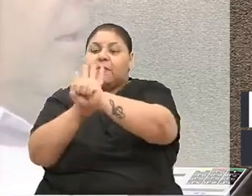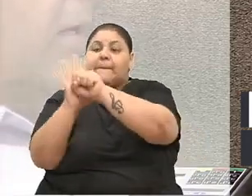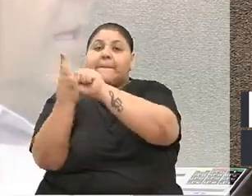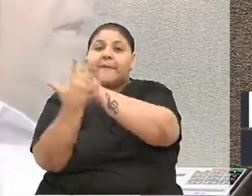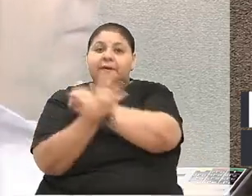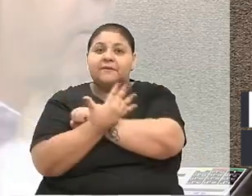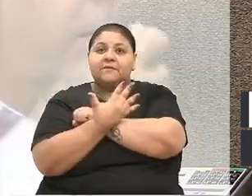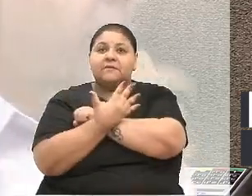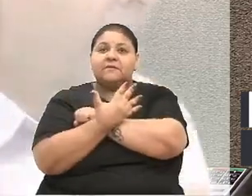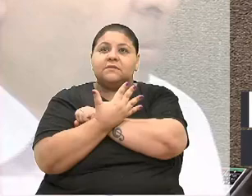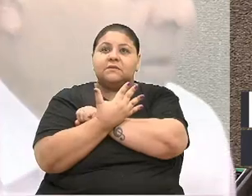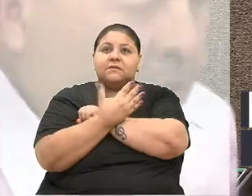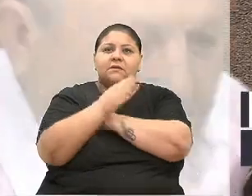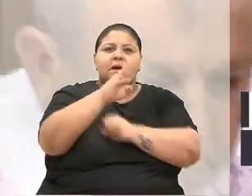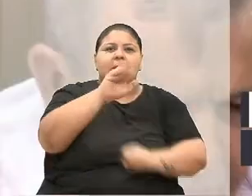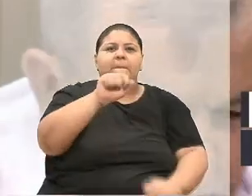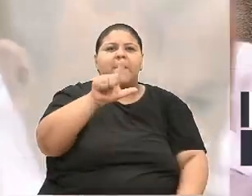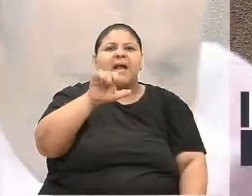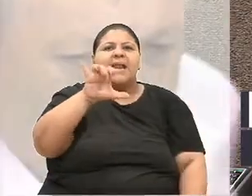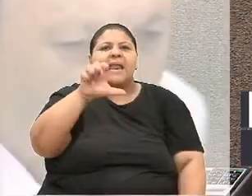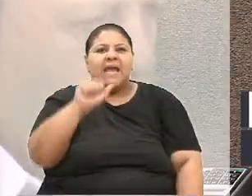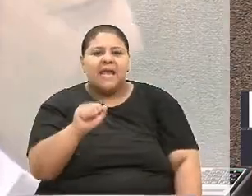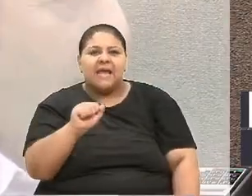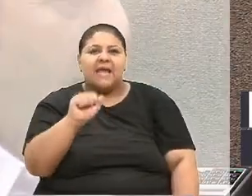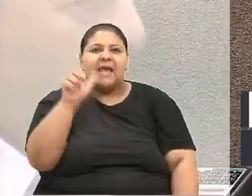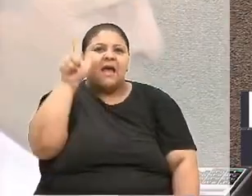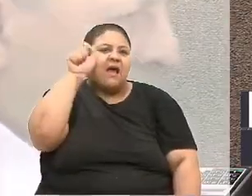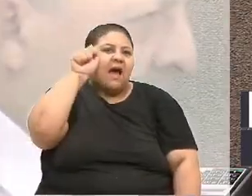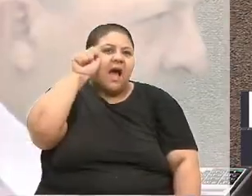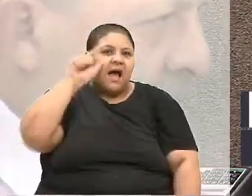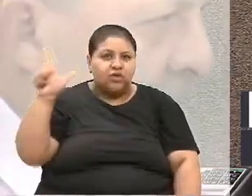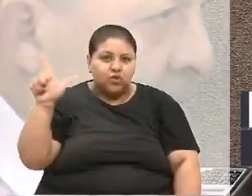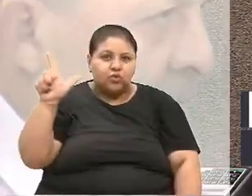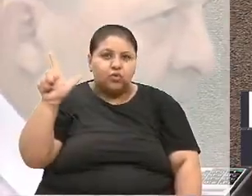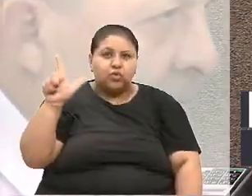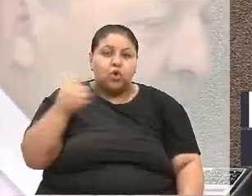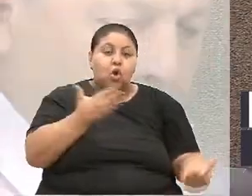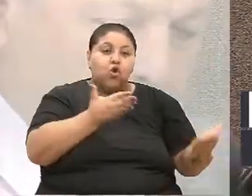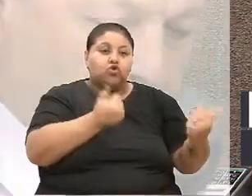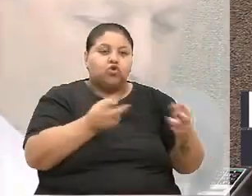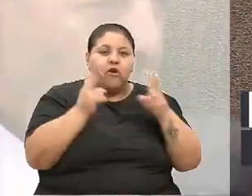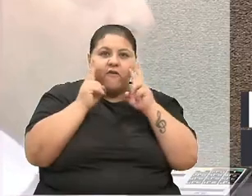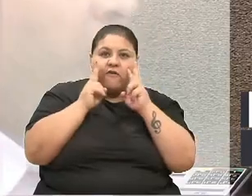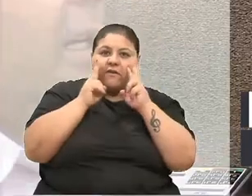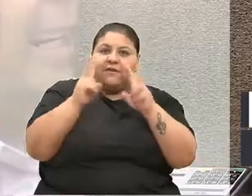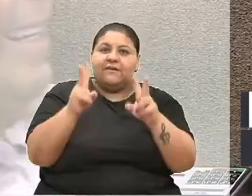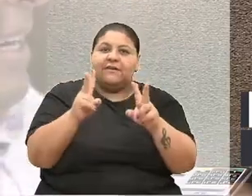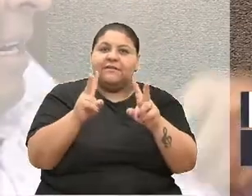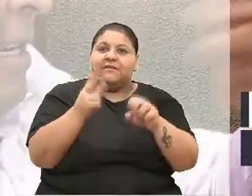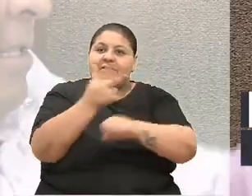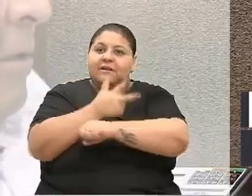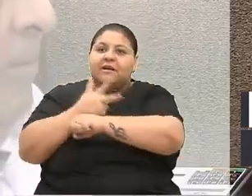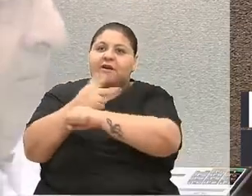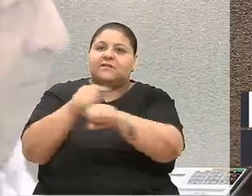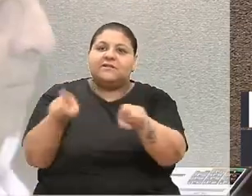da baleia azul, né, que jovens estavam vendo vídeos nos celulares, né,